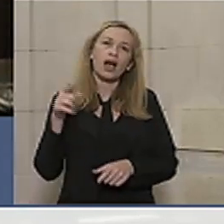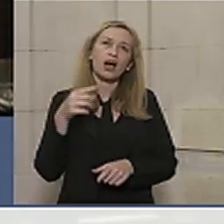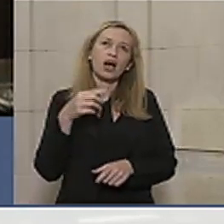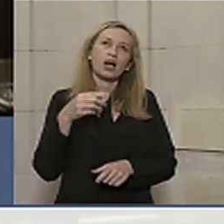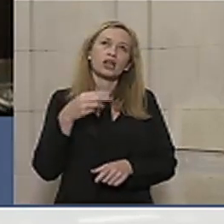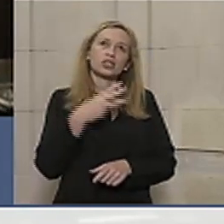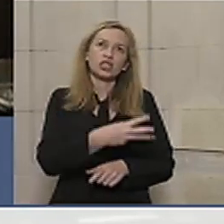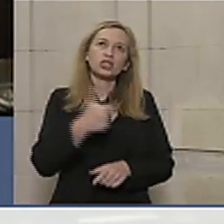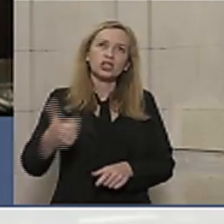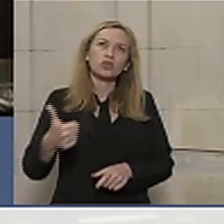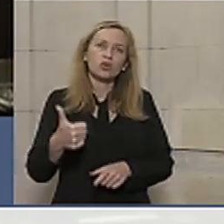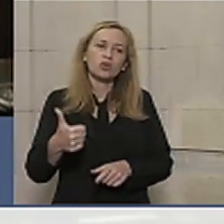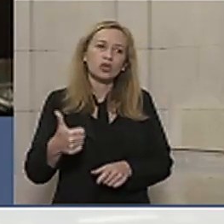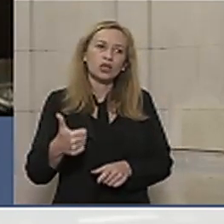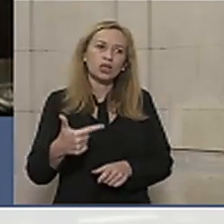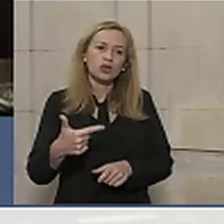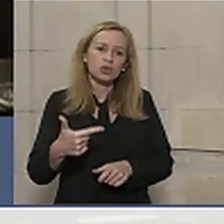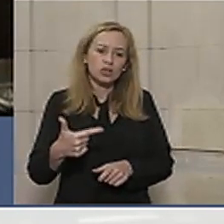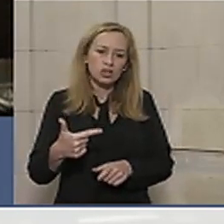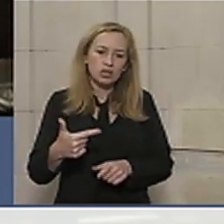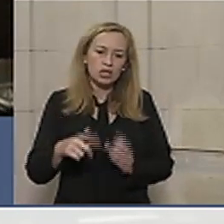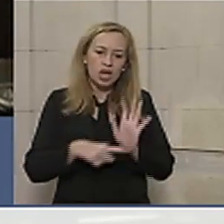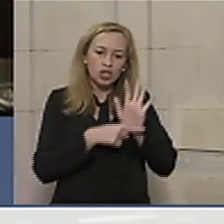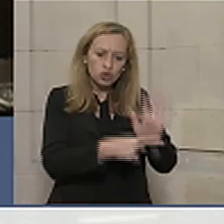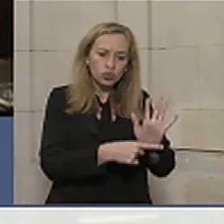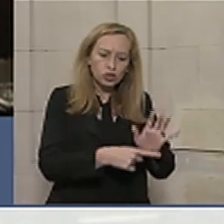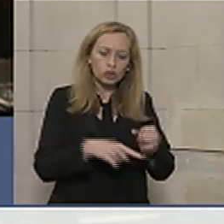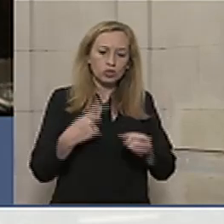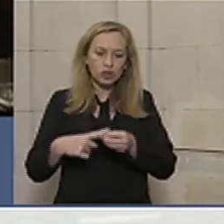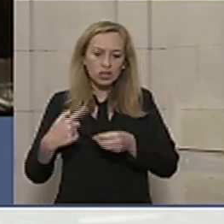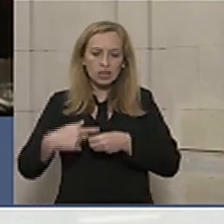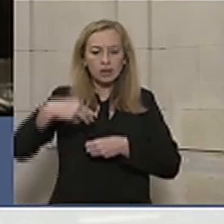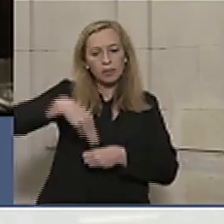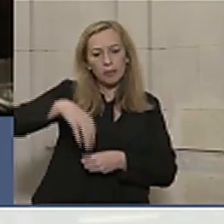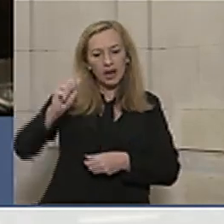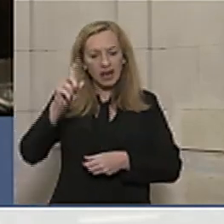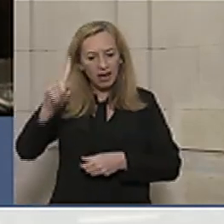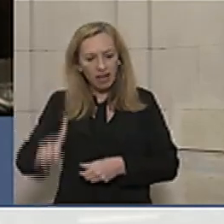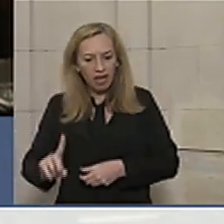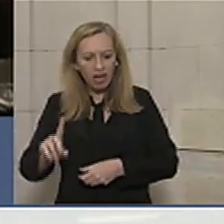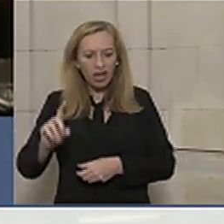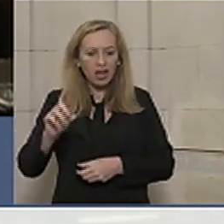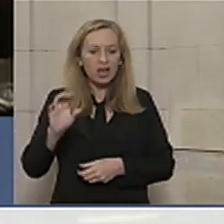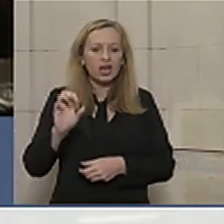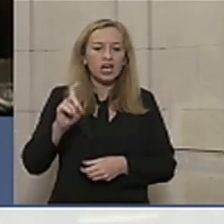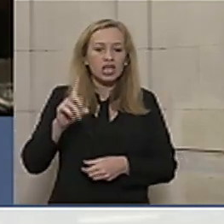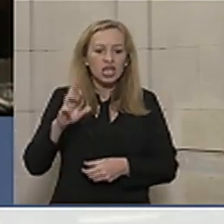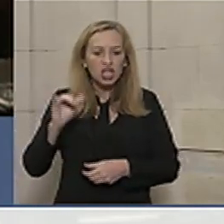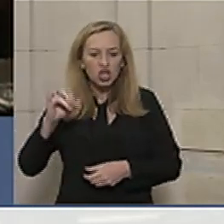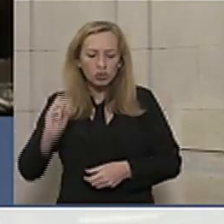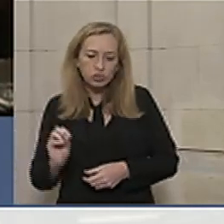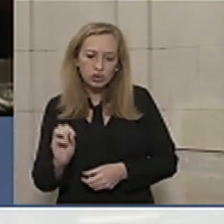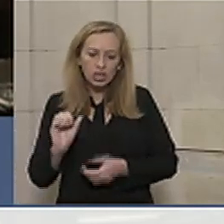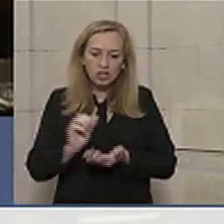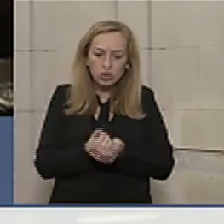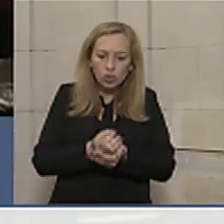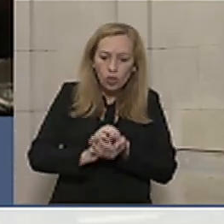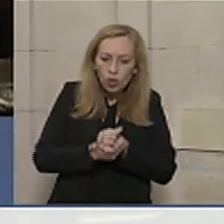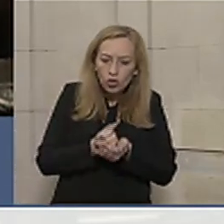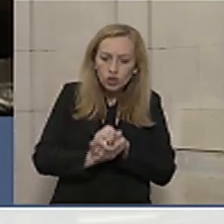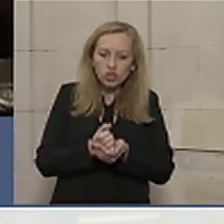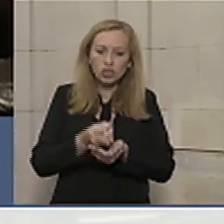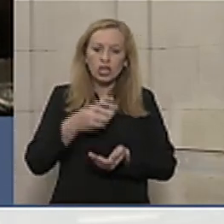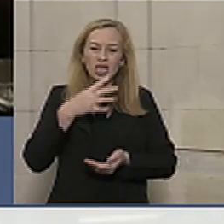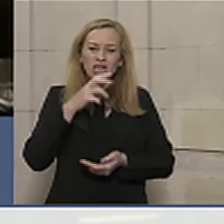32, que atende os municípios de Macaé, Conceição, de Macabuco, Samã, Carapebus, Rio das Ostras e Casimiro de Abreu, um número de 594